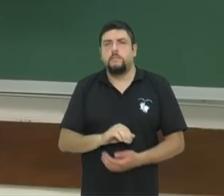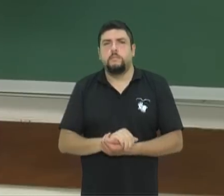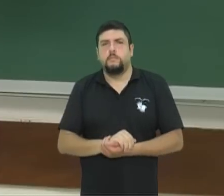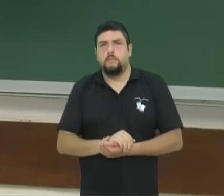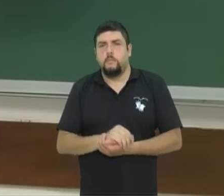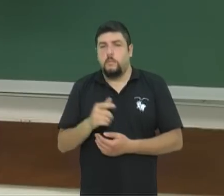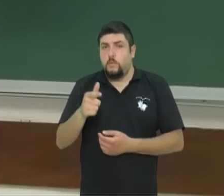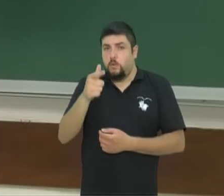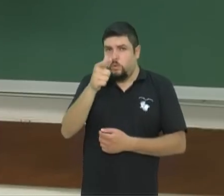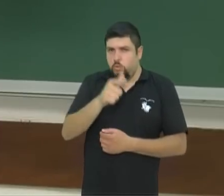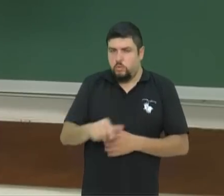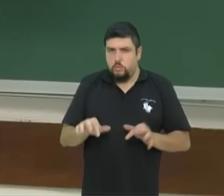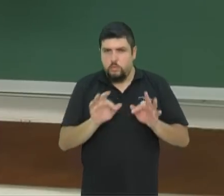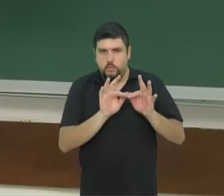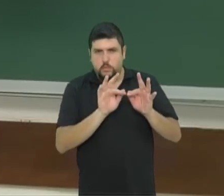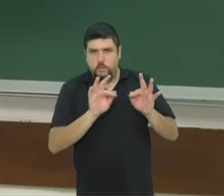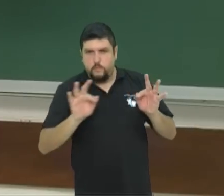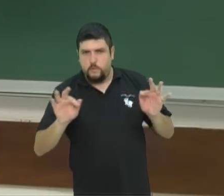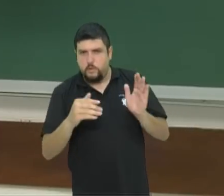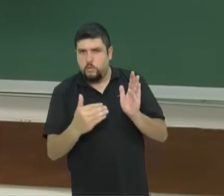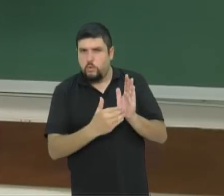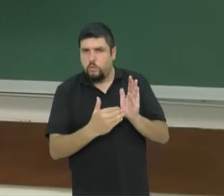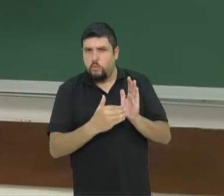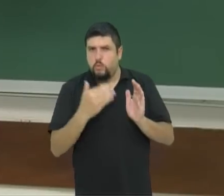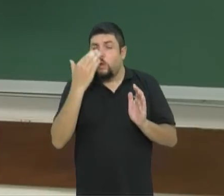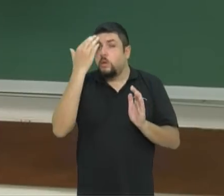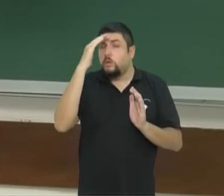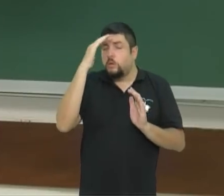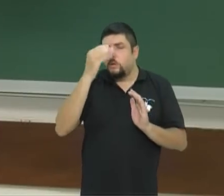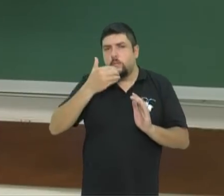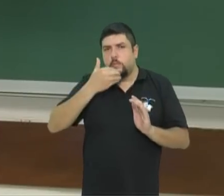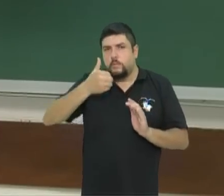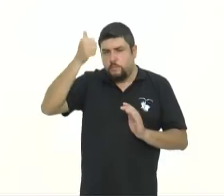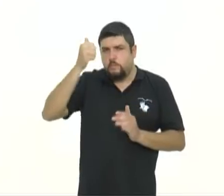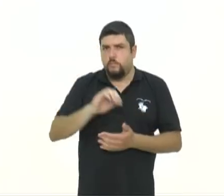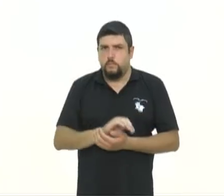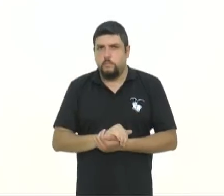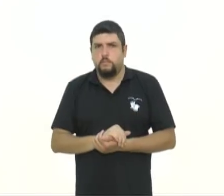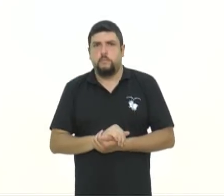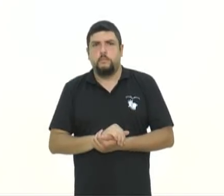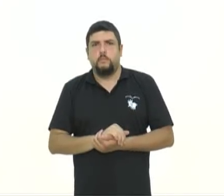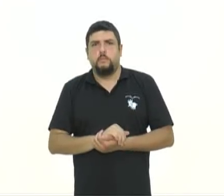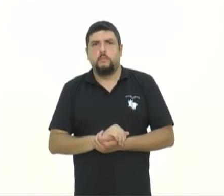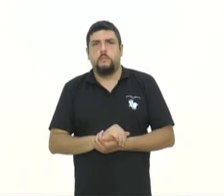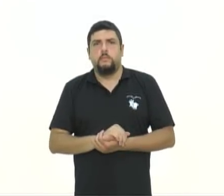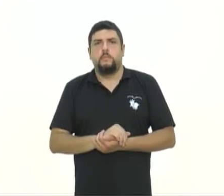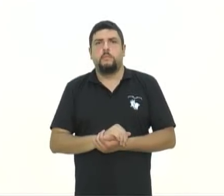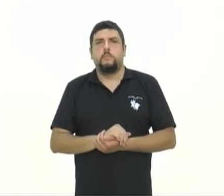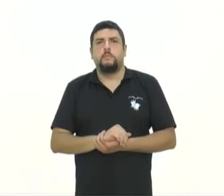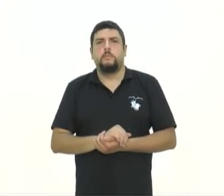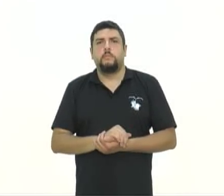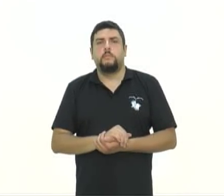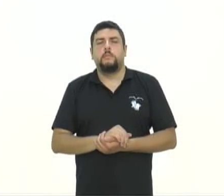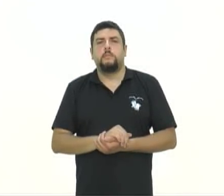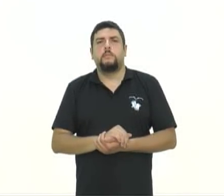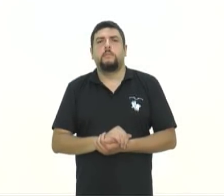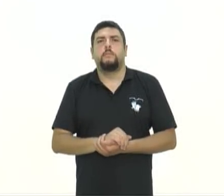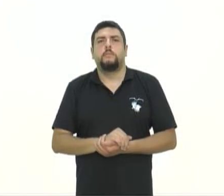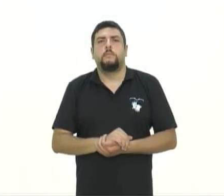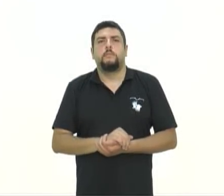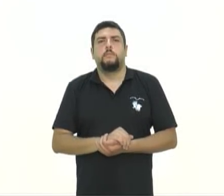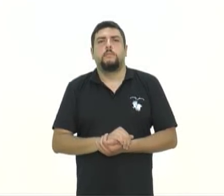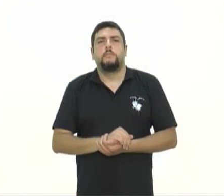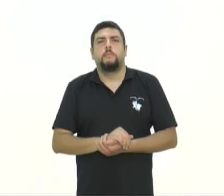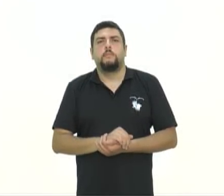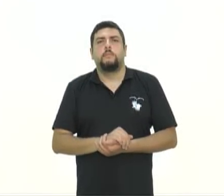reler novamente para tentar entender melhor. Então, observem ali a partir da palavra presença, tem um ponto final e aí começa essa última